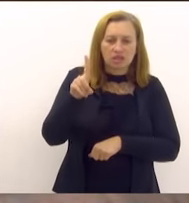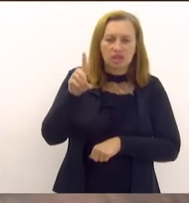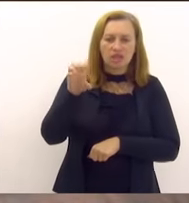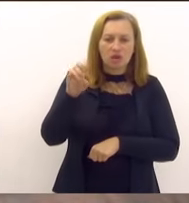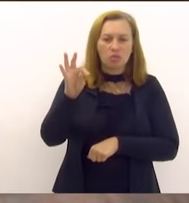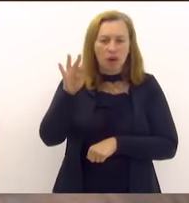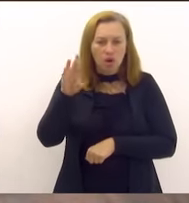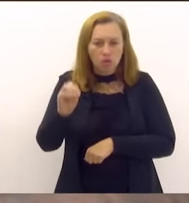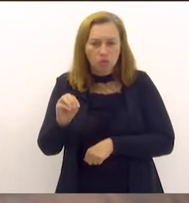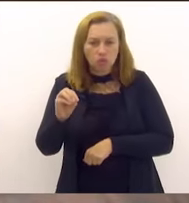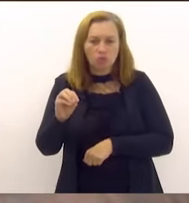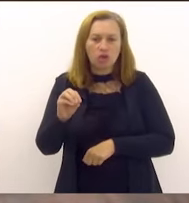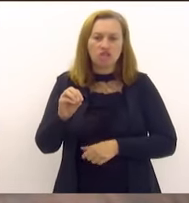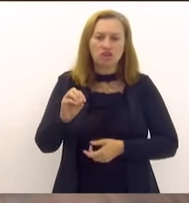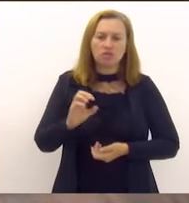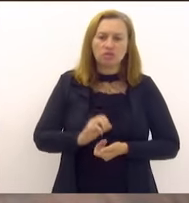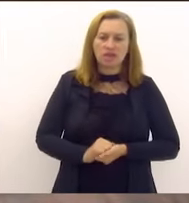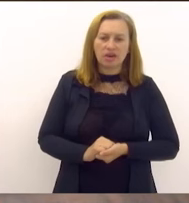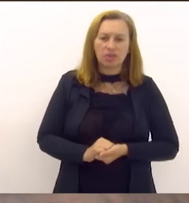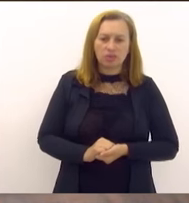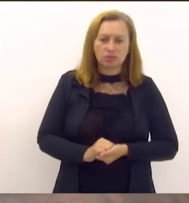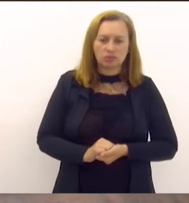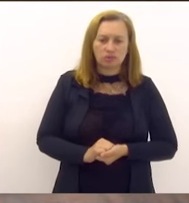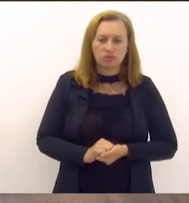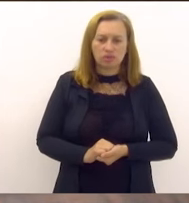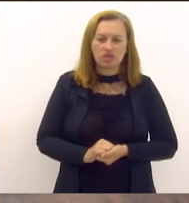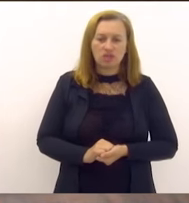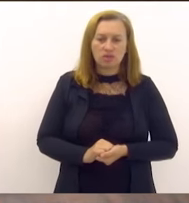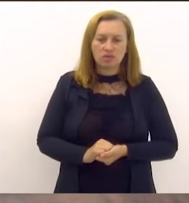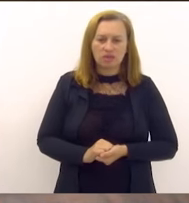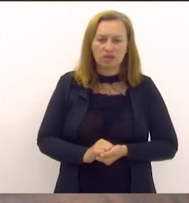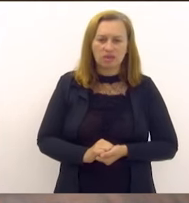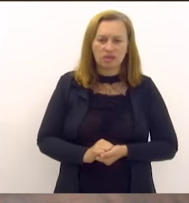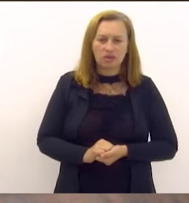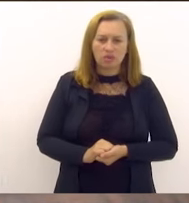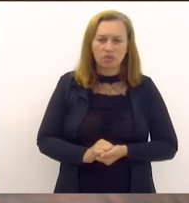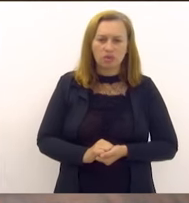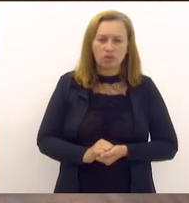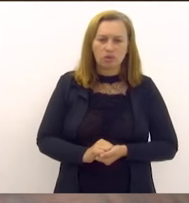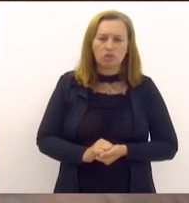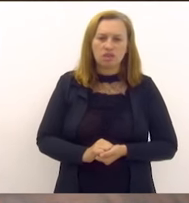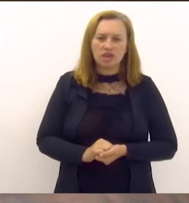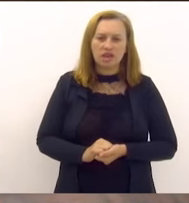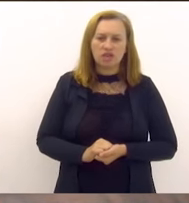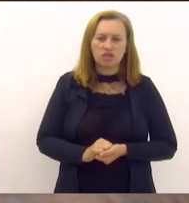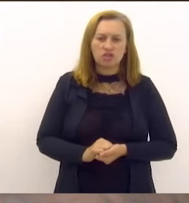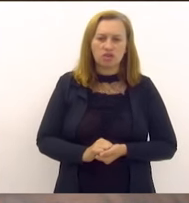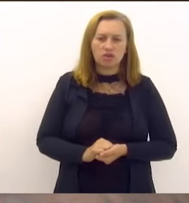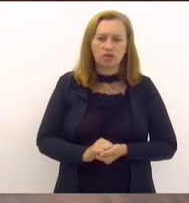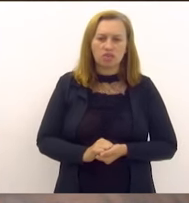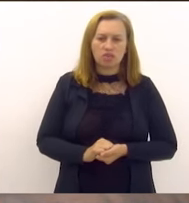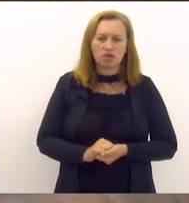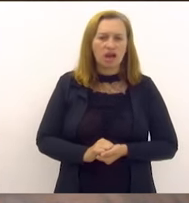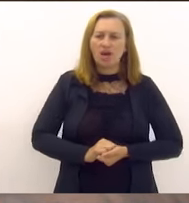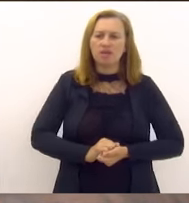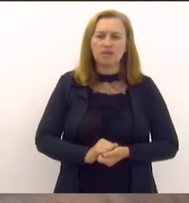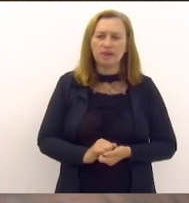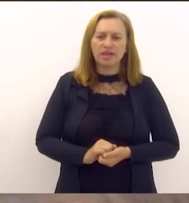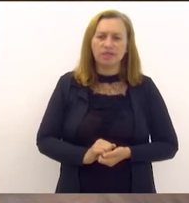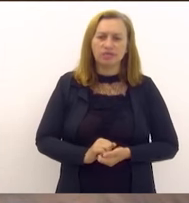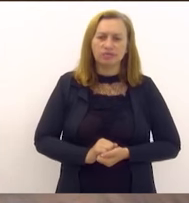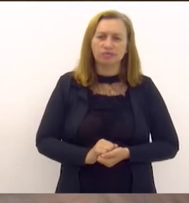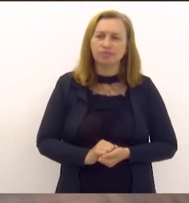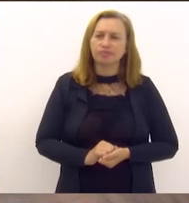doutor Pedro Ricardo, dizer que eu quero também prestar uma homenagem para grandes médicos que prestaram